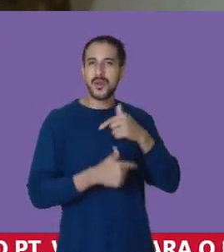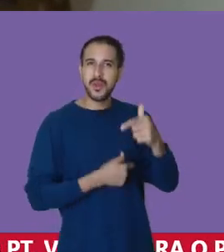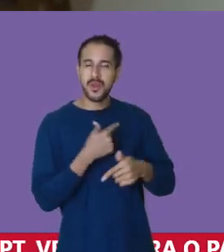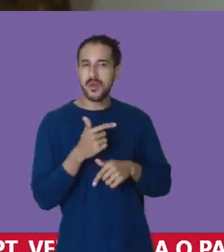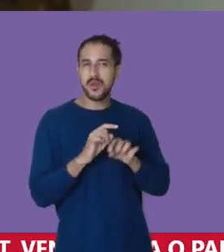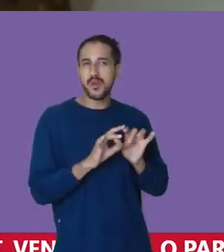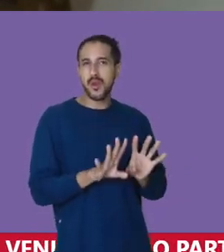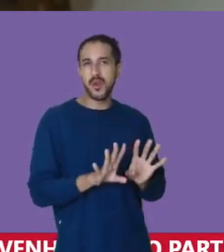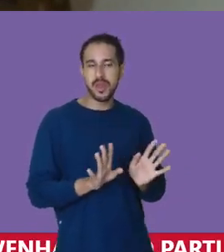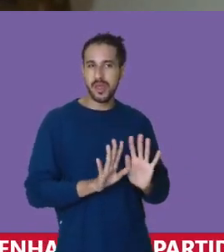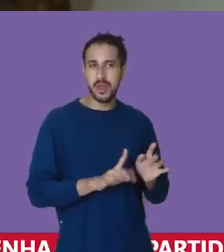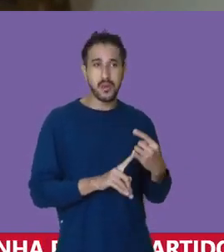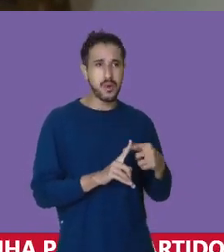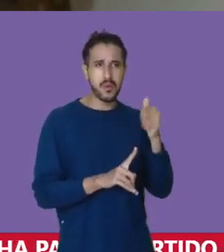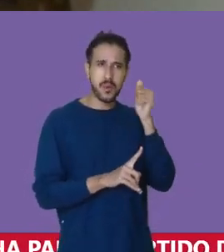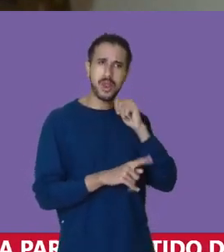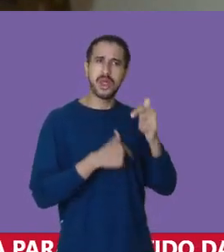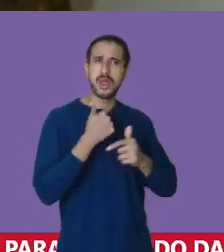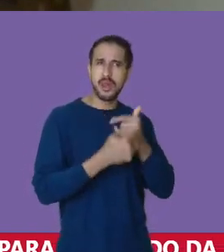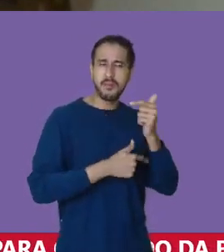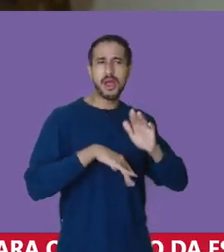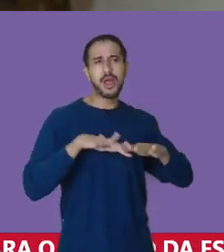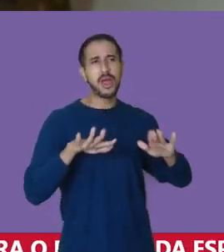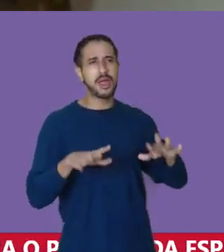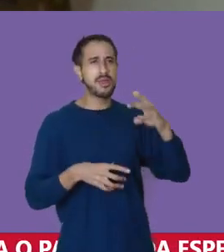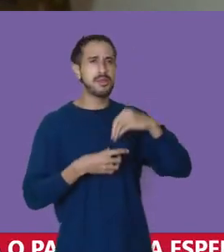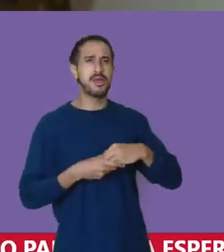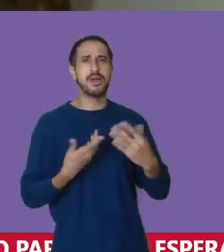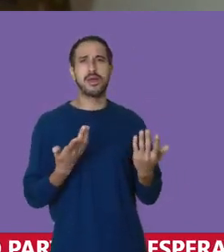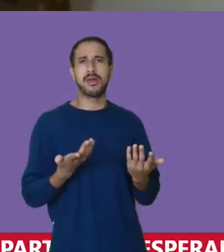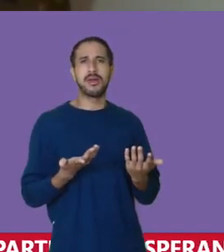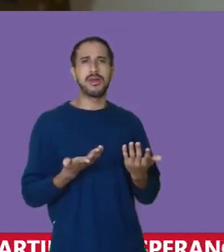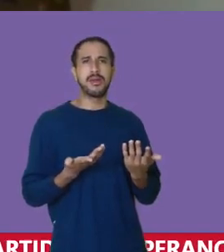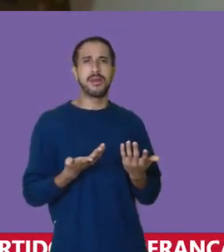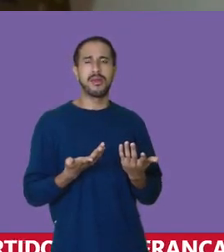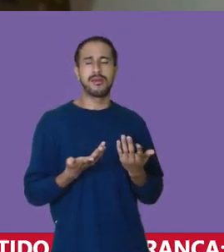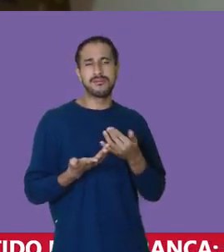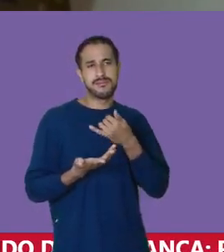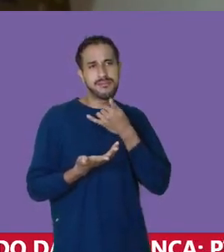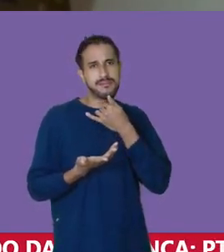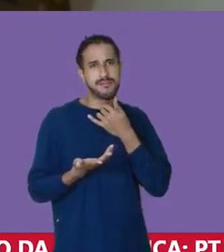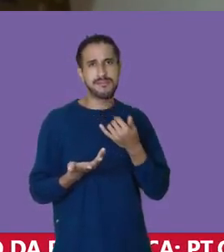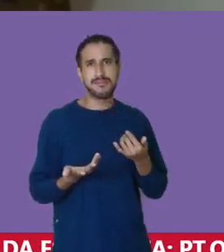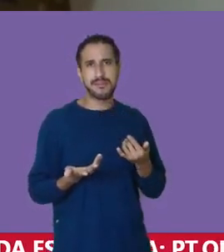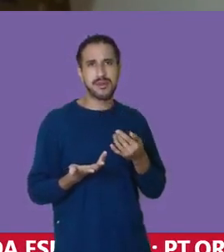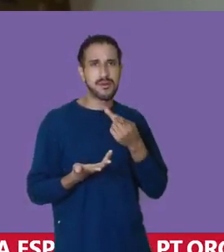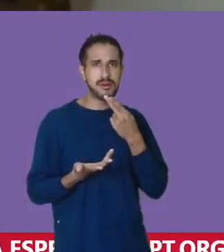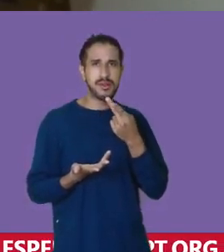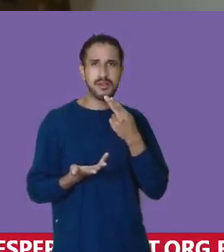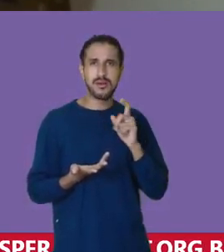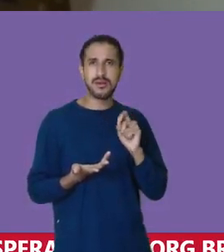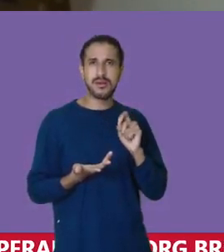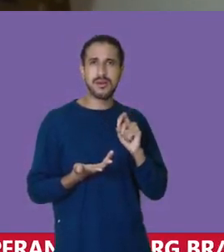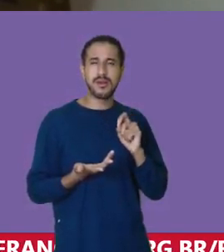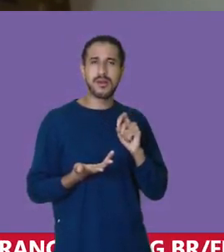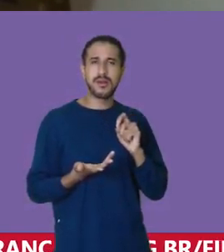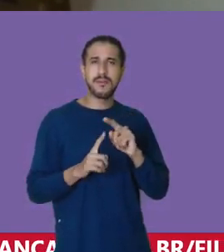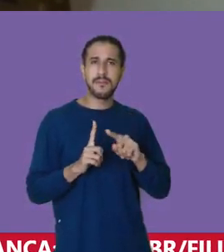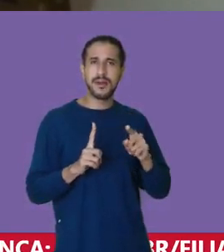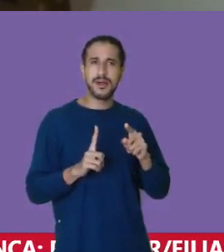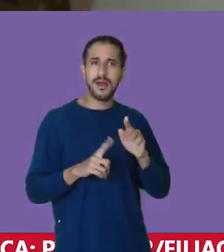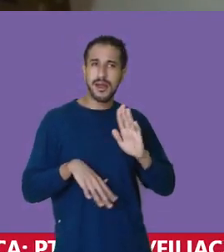em si, porque a mulher trabalha muitas vezes é lamentável admitir isso, mas desde